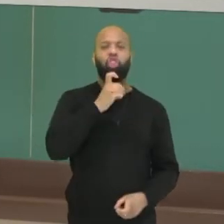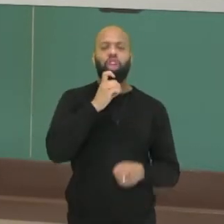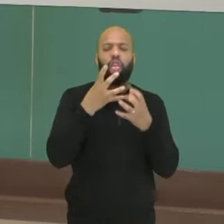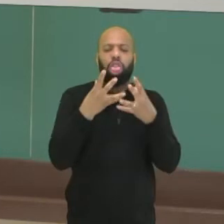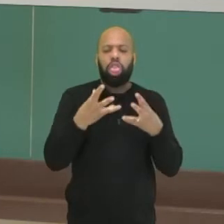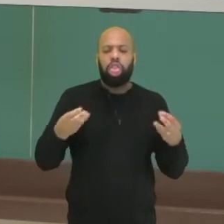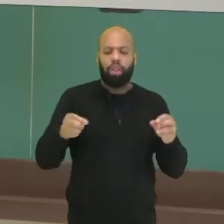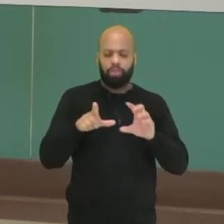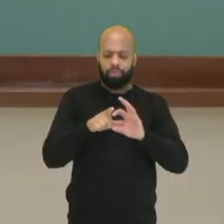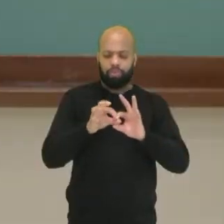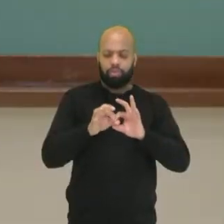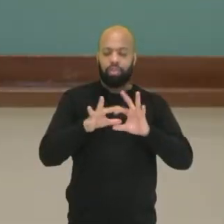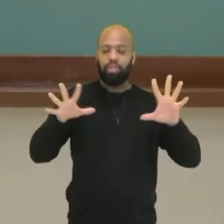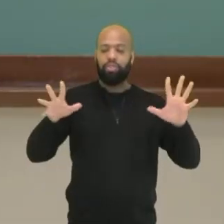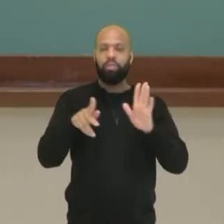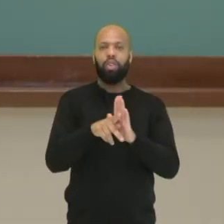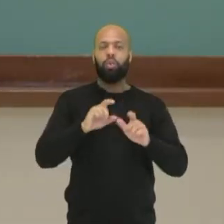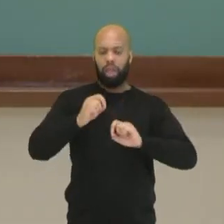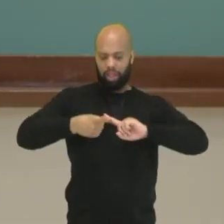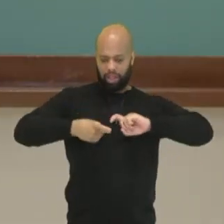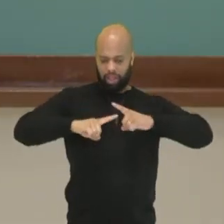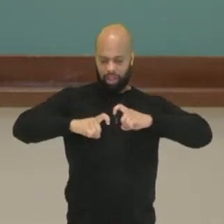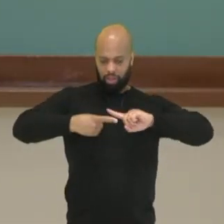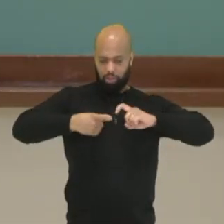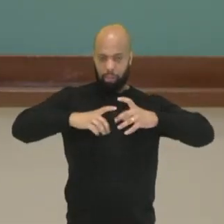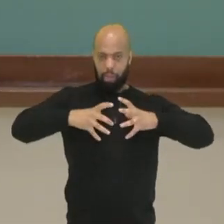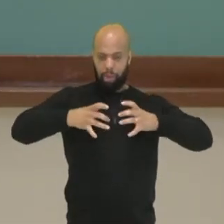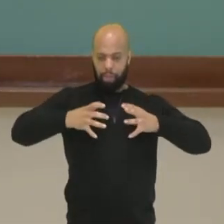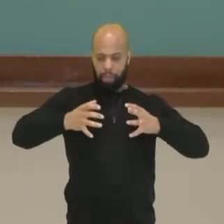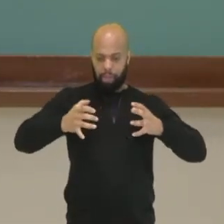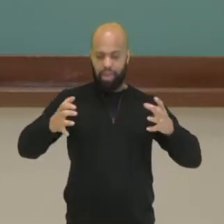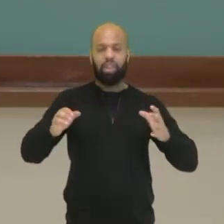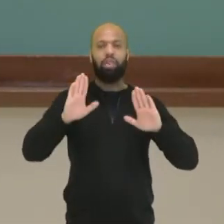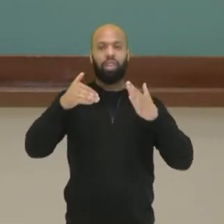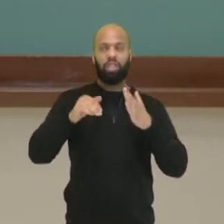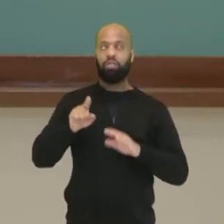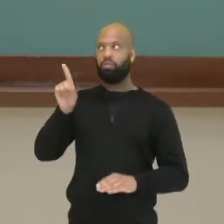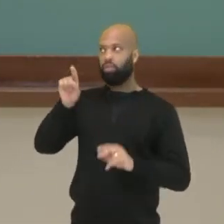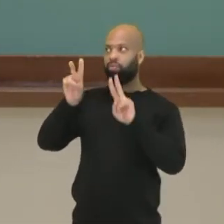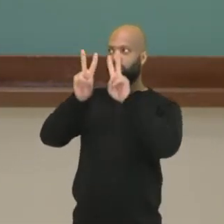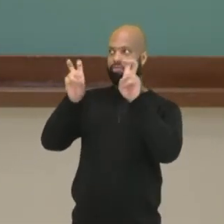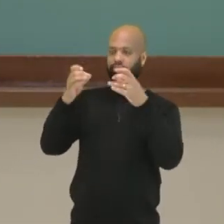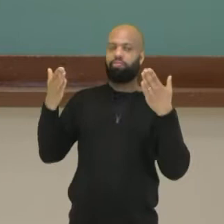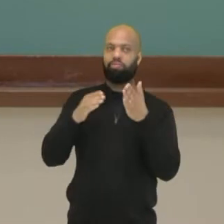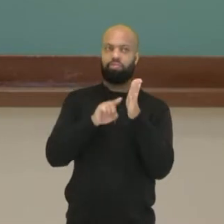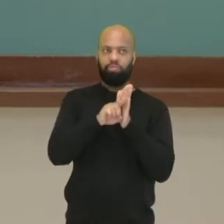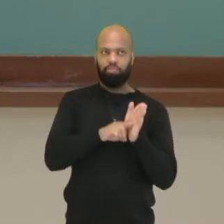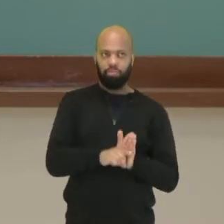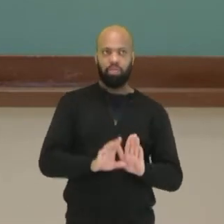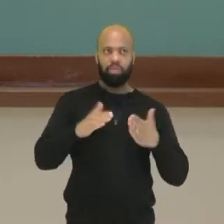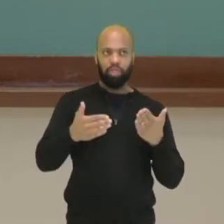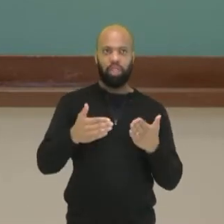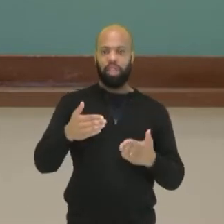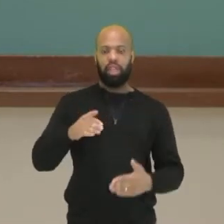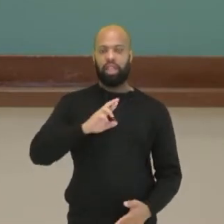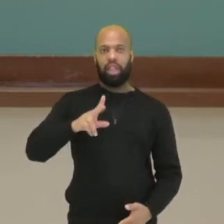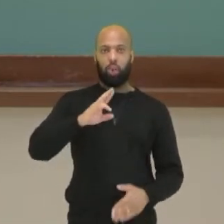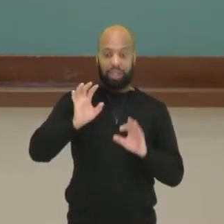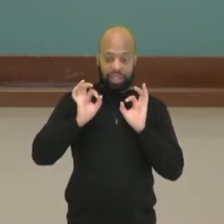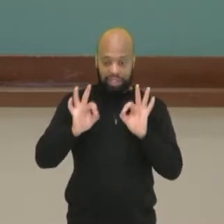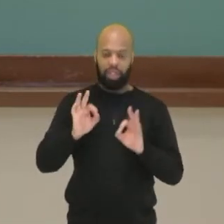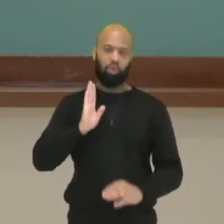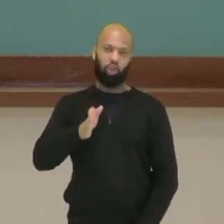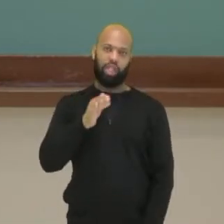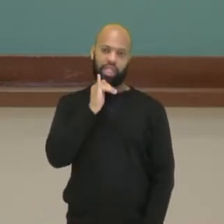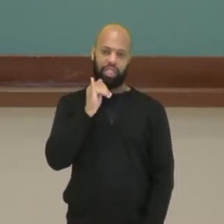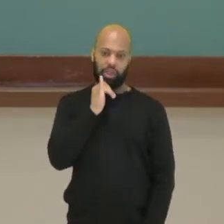de micro-organismos. Tudo isso aí são assuntos que estão sendo pesquisados, não é assim também algo, uma ciência exata, descongelou,